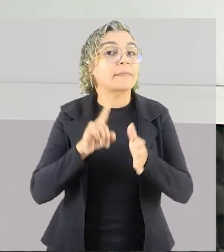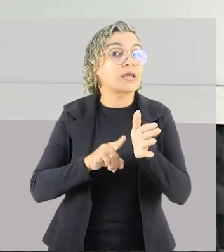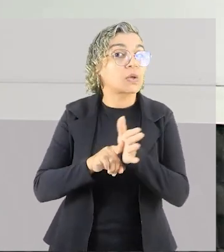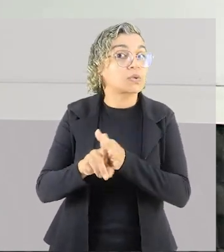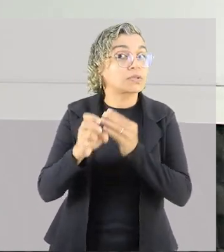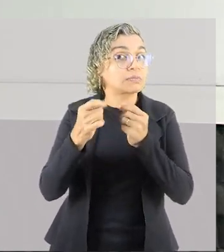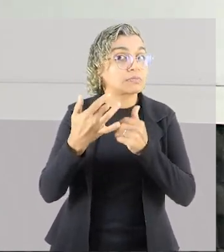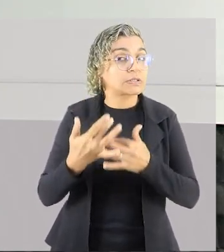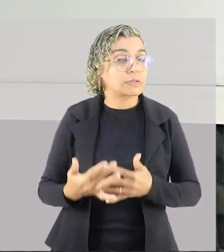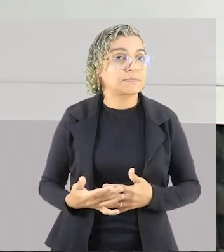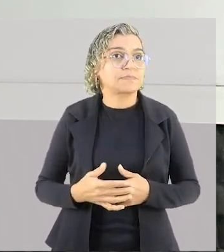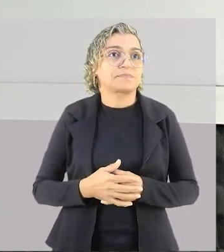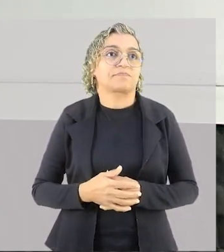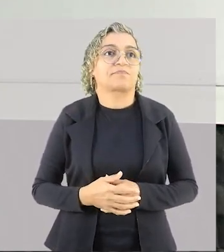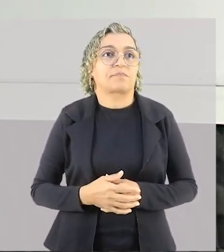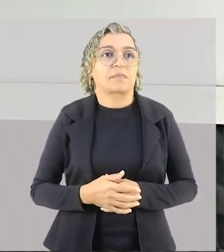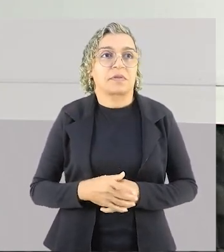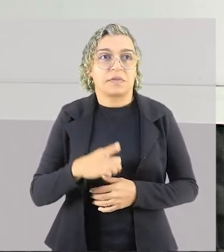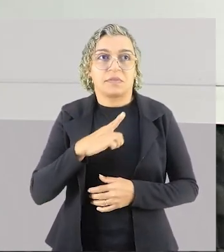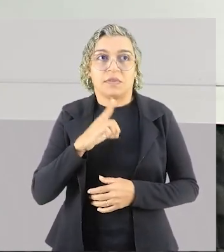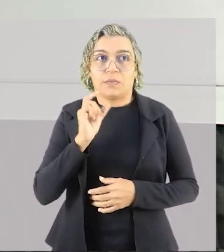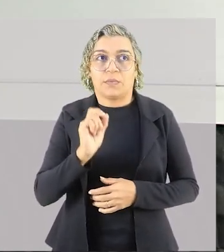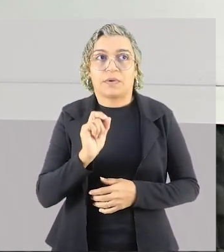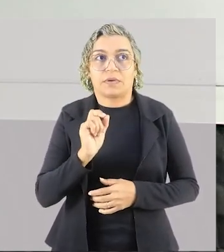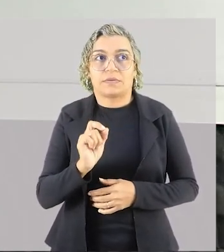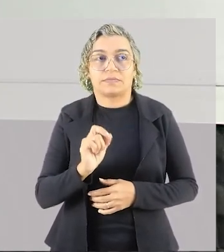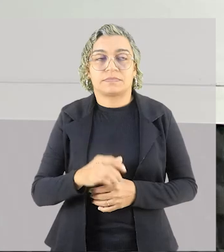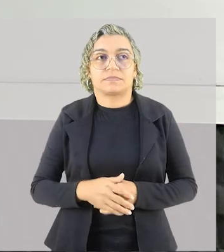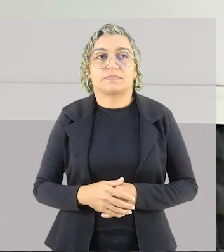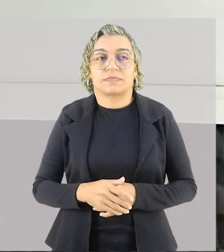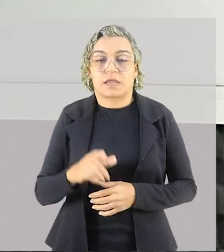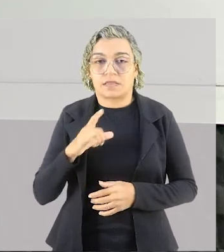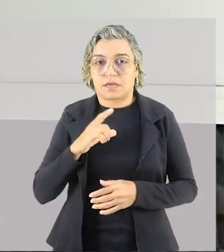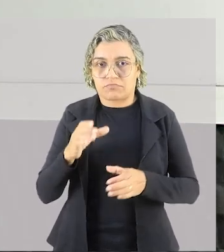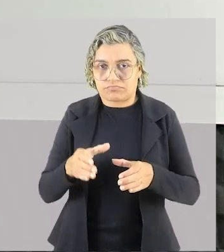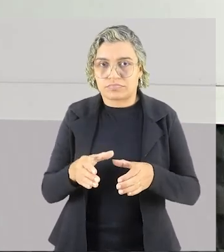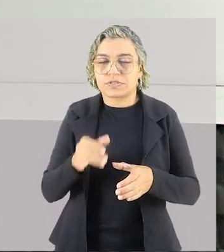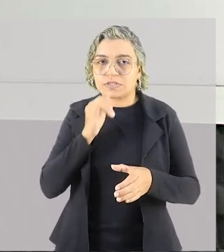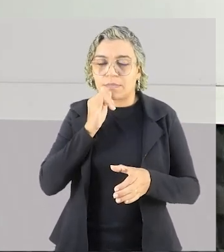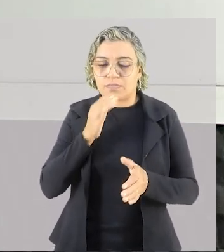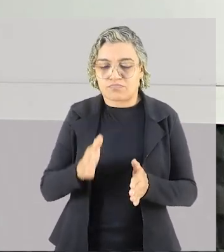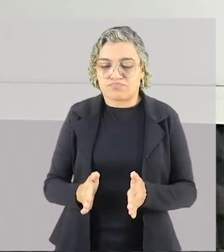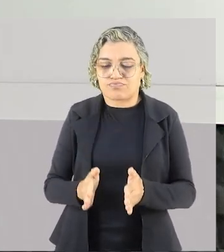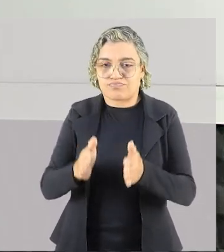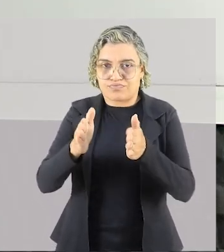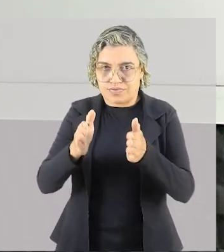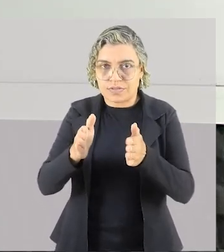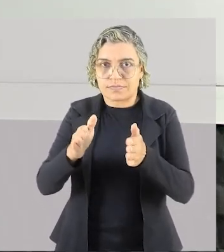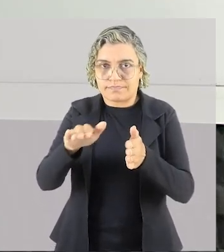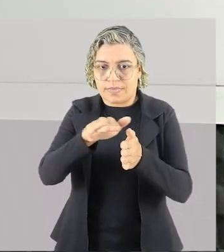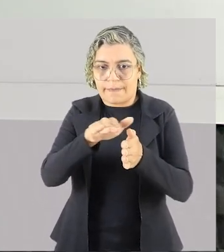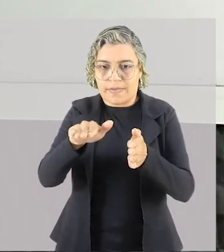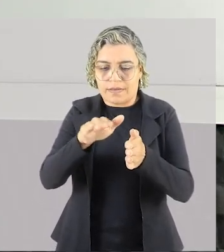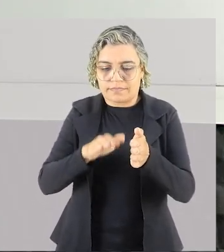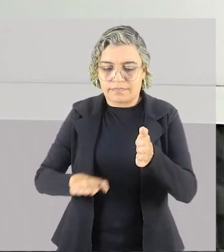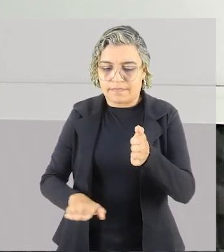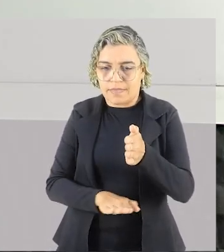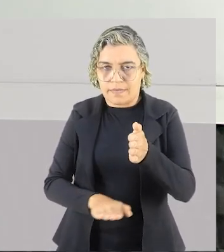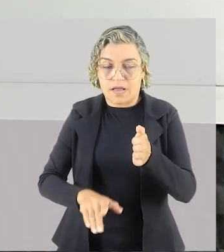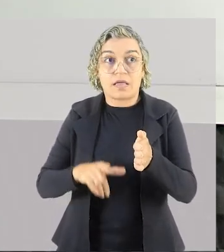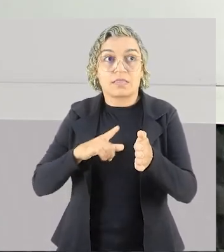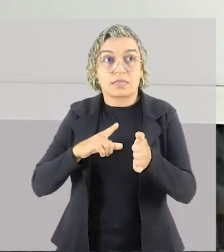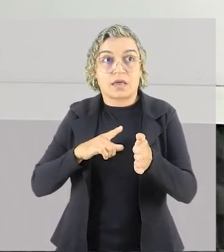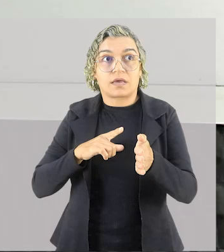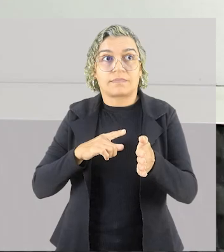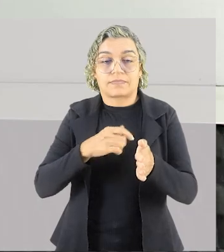dizendo. Ele falou que você tem aqui, ó, um recipiente, que é um paralelepípedo, né? E aí você tem essas medidas,